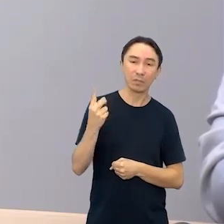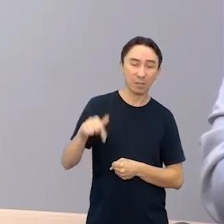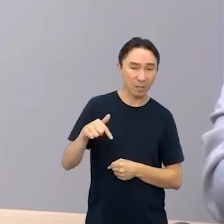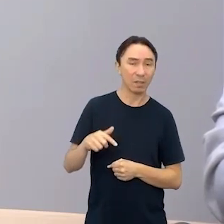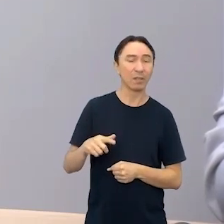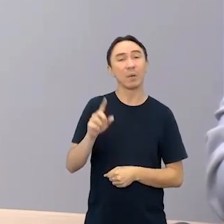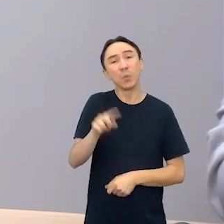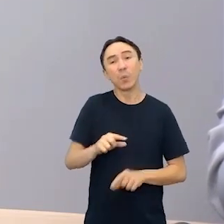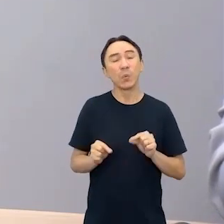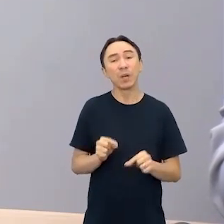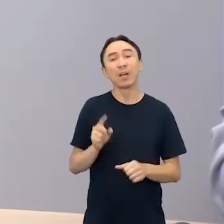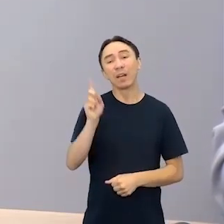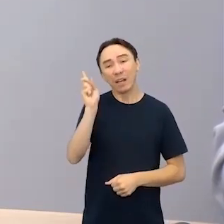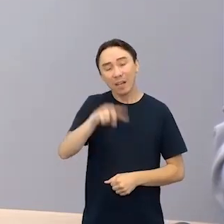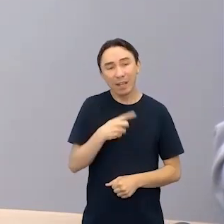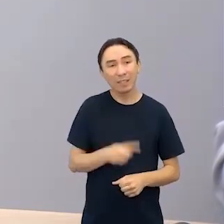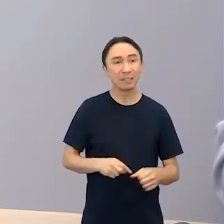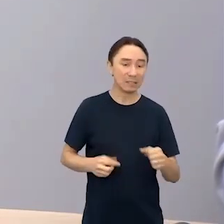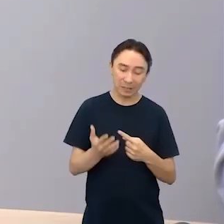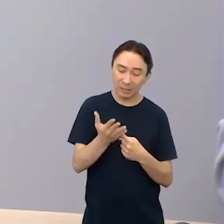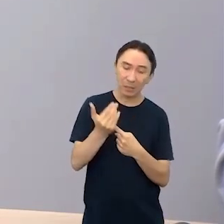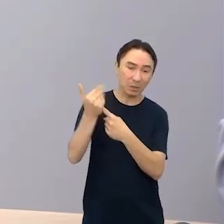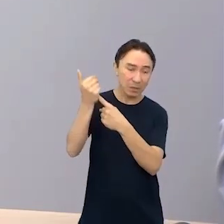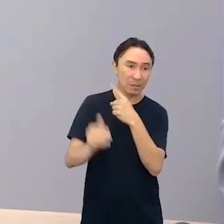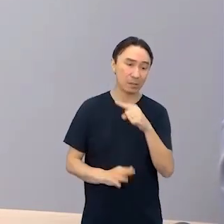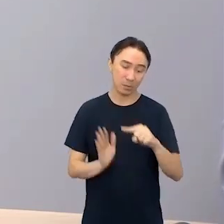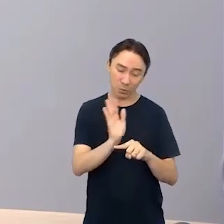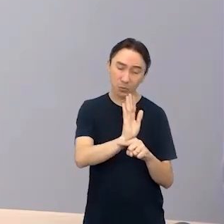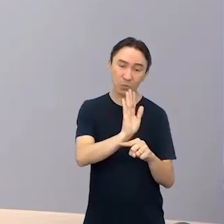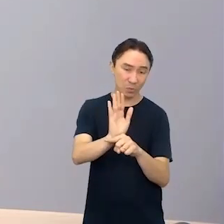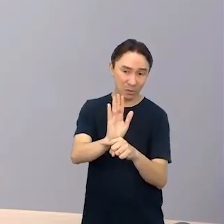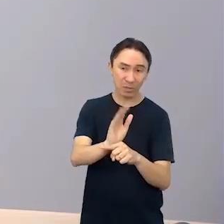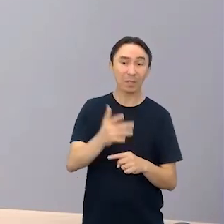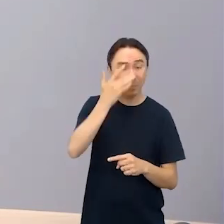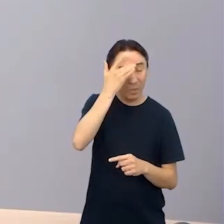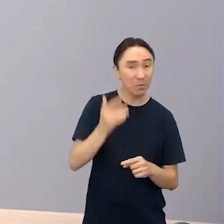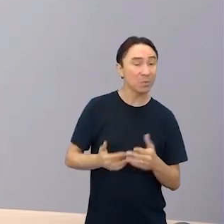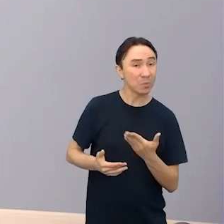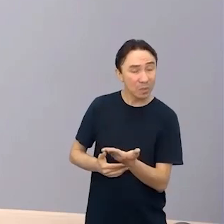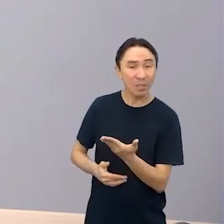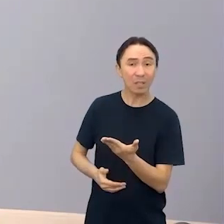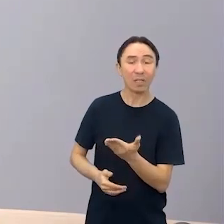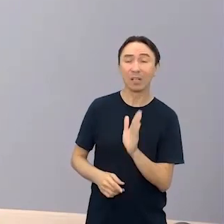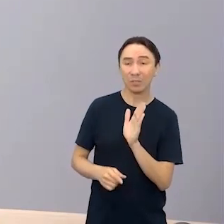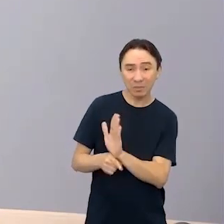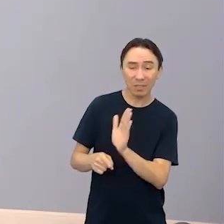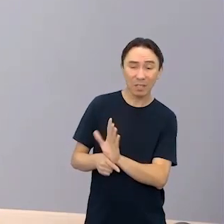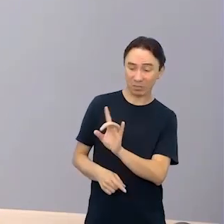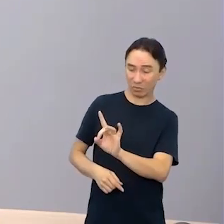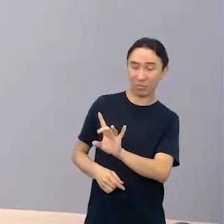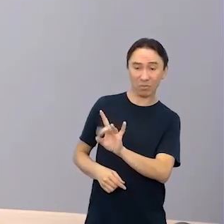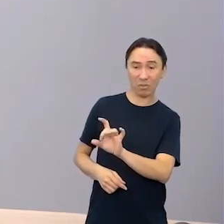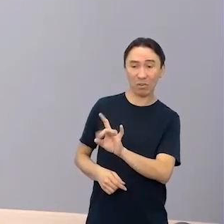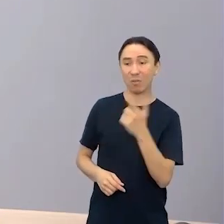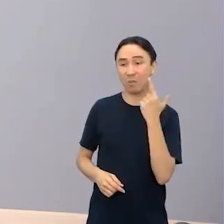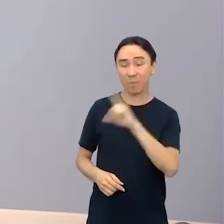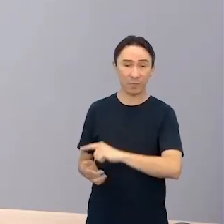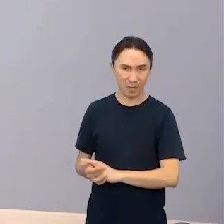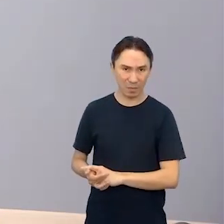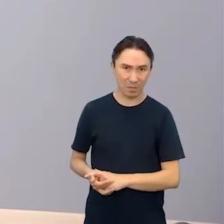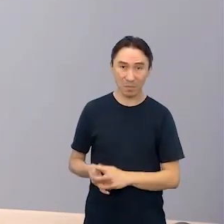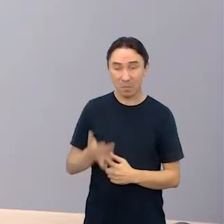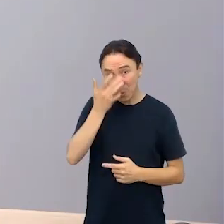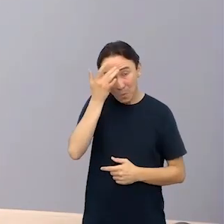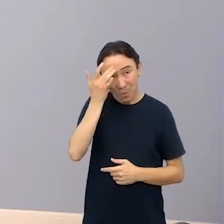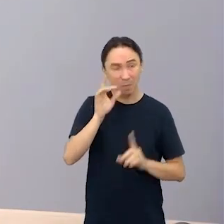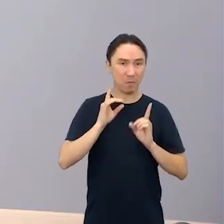recursos que promovem a autonomia a pessoas que delas necessitam. Não necessariamente apenas pessoas com